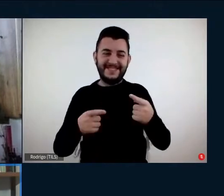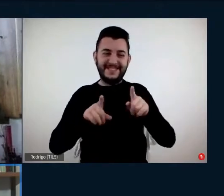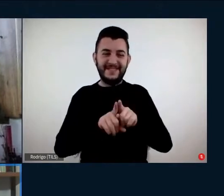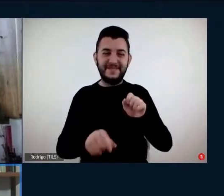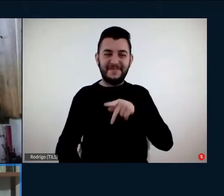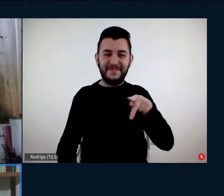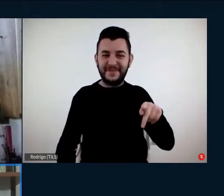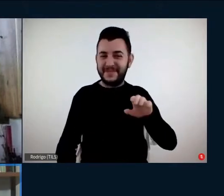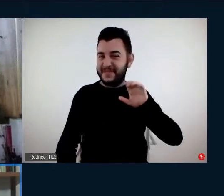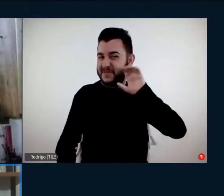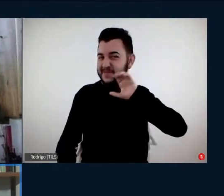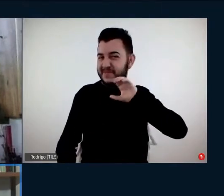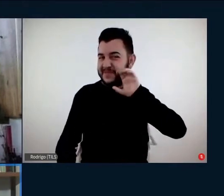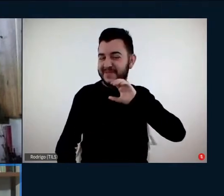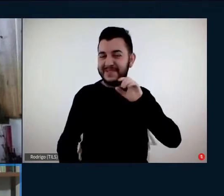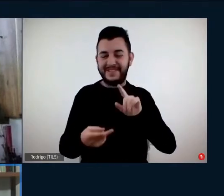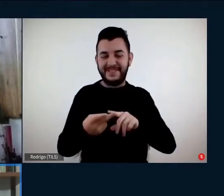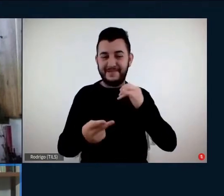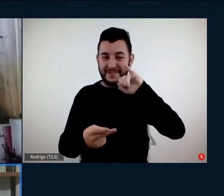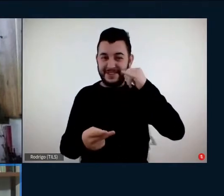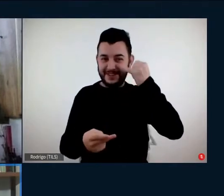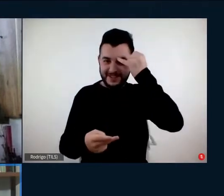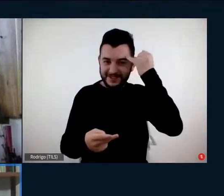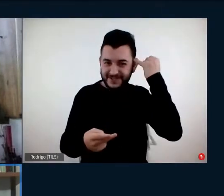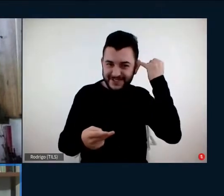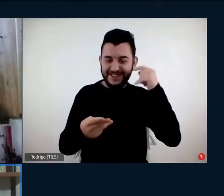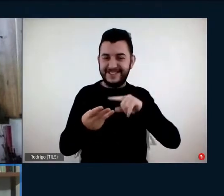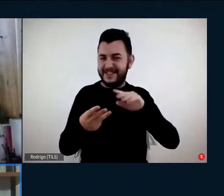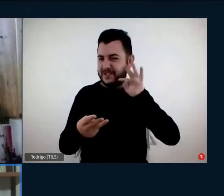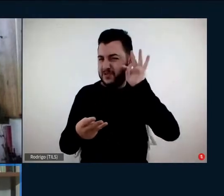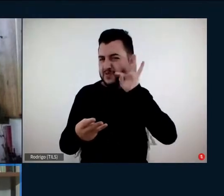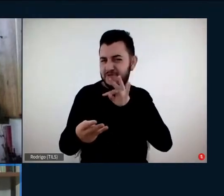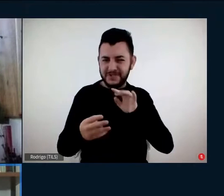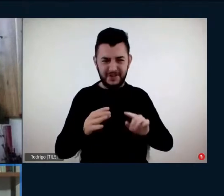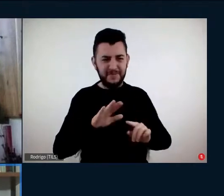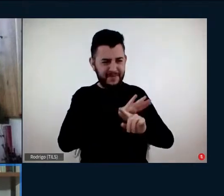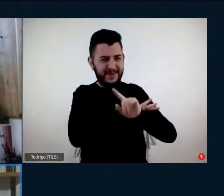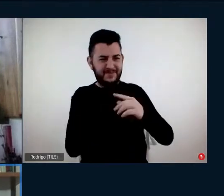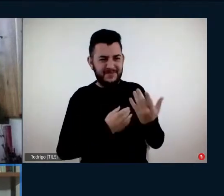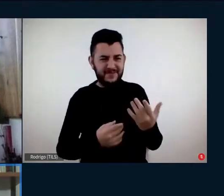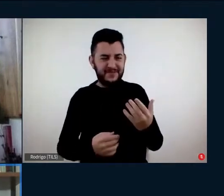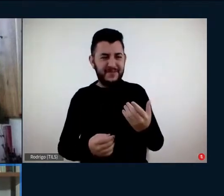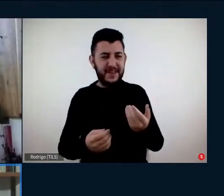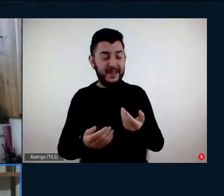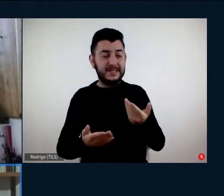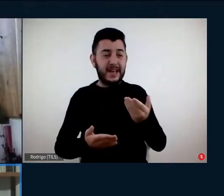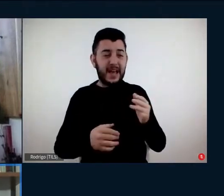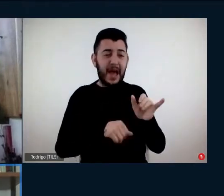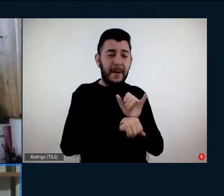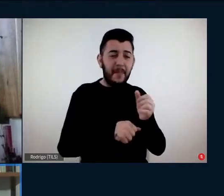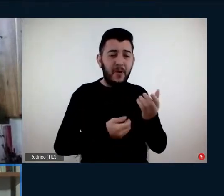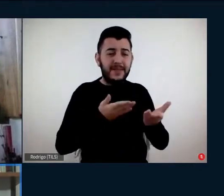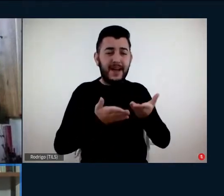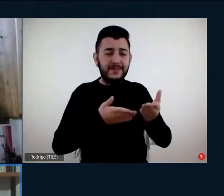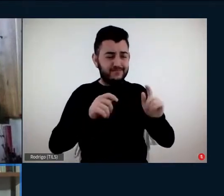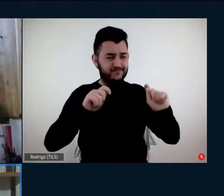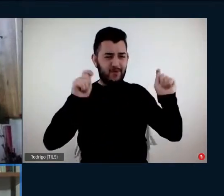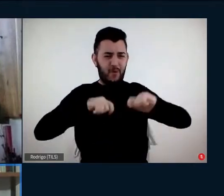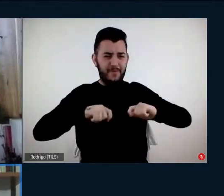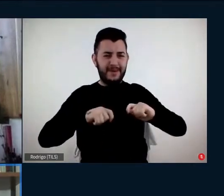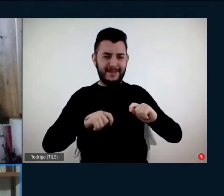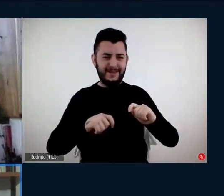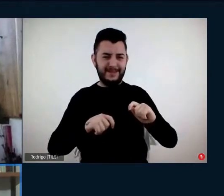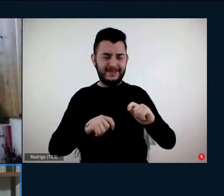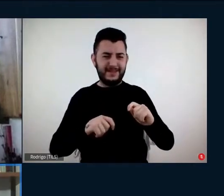a Juliana sobre isso, e a própria Tuxi, claro, mas será que dá conta? Será que a abordagem por competência está dando conta dos